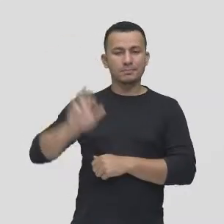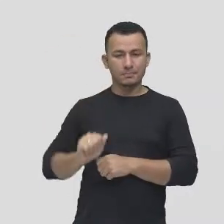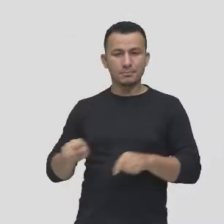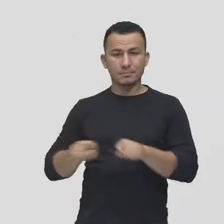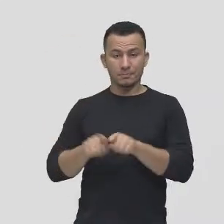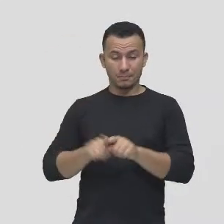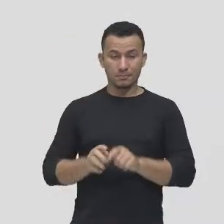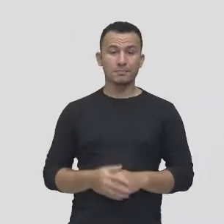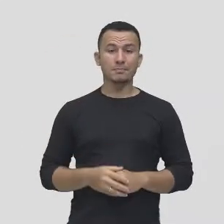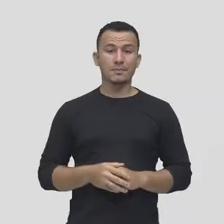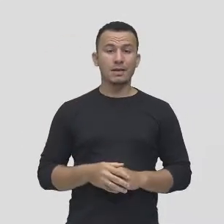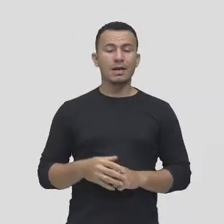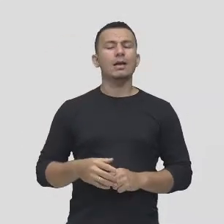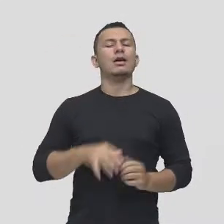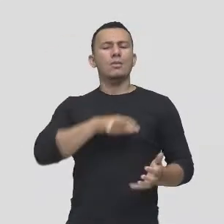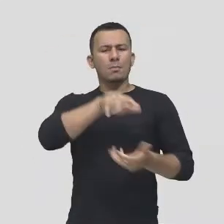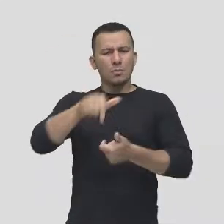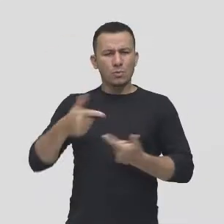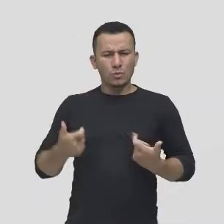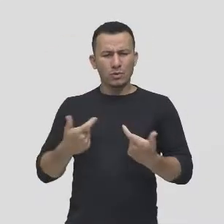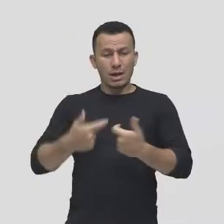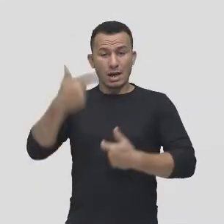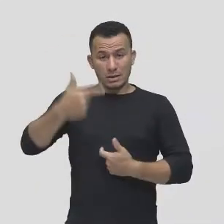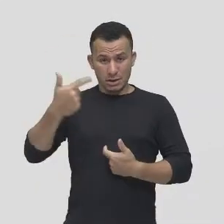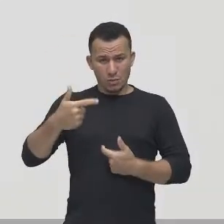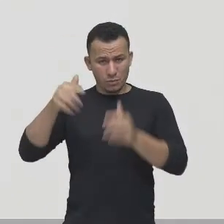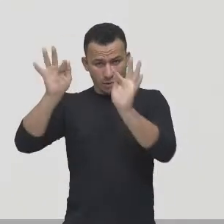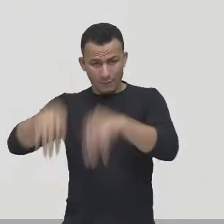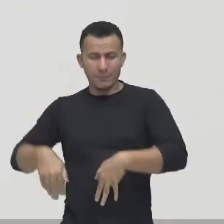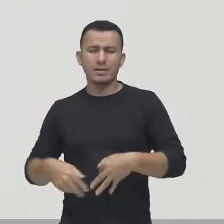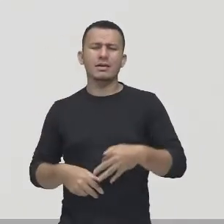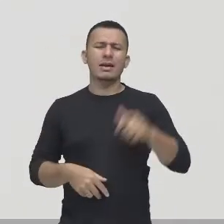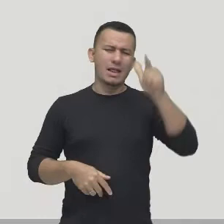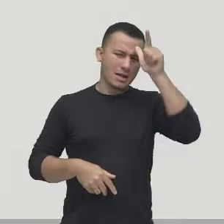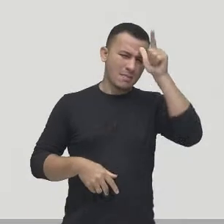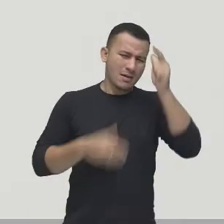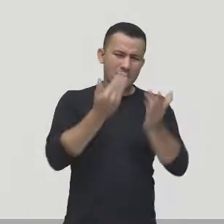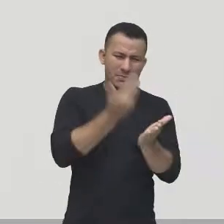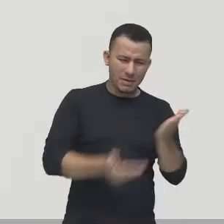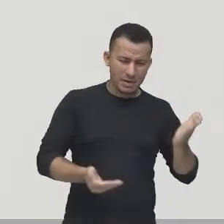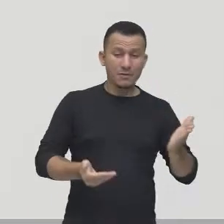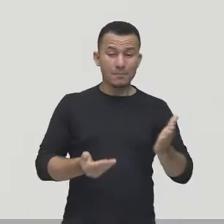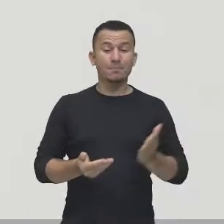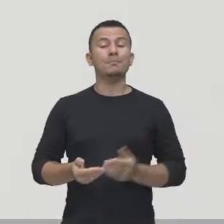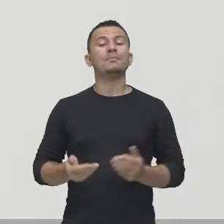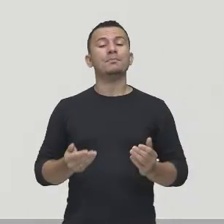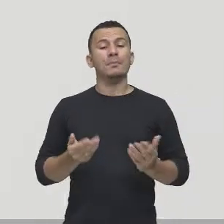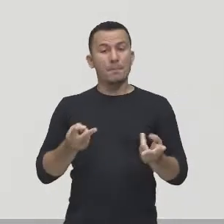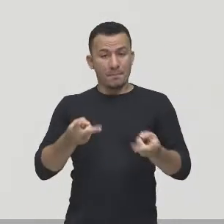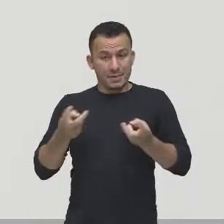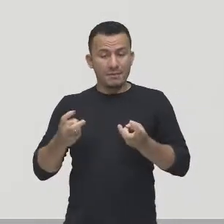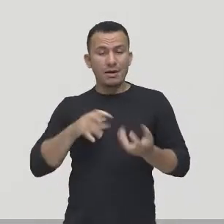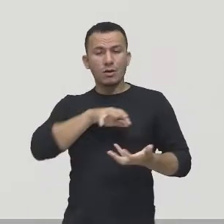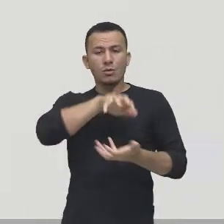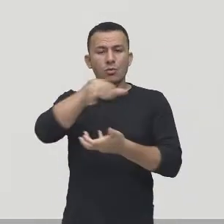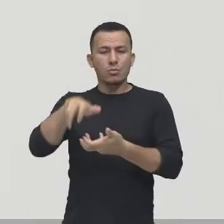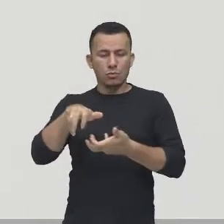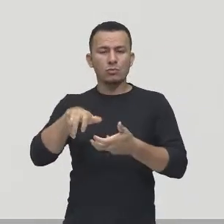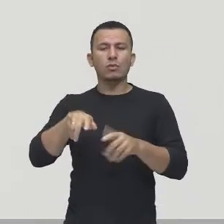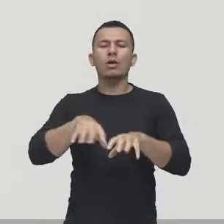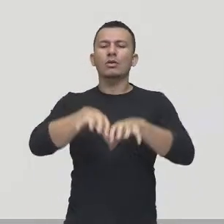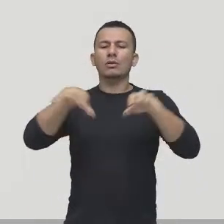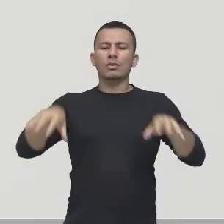final da Segunda Guerra Mundial, a derrota da Alemanha, do eixo, etc., a gente observa que o mundo ficou dividido em dois